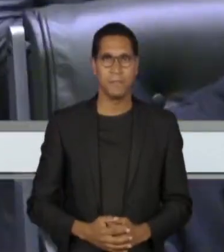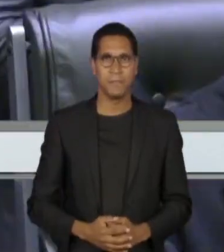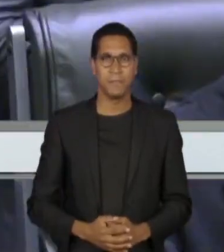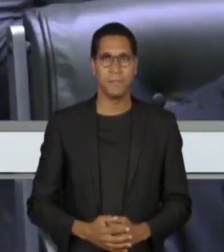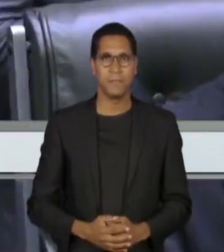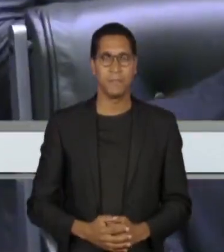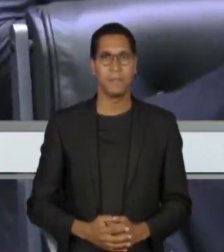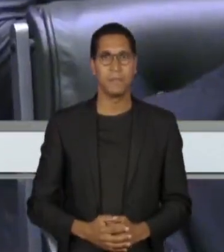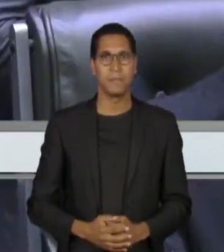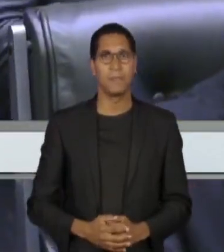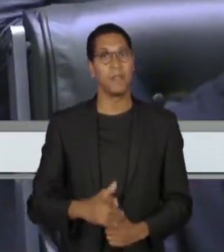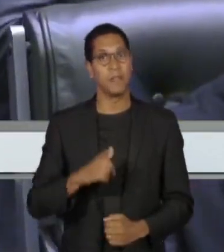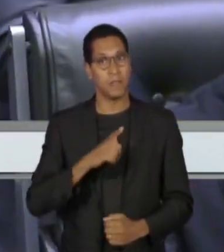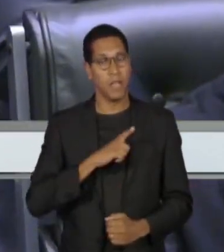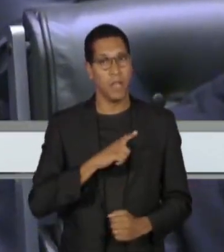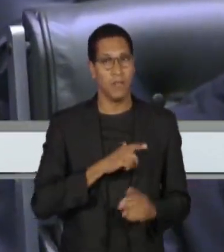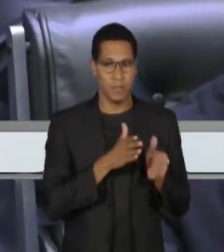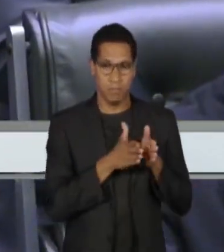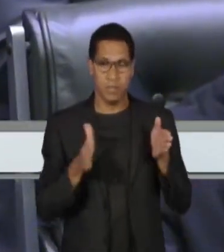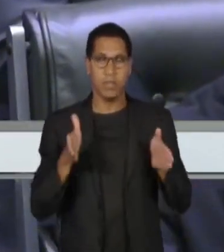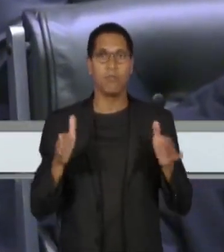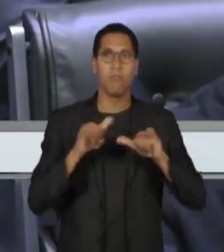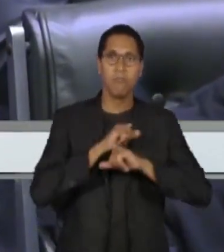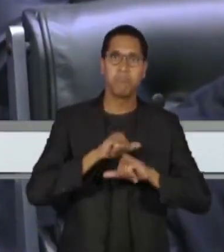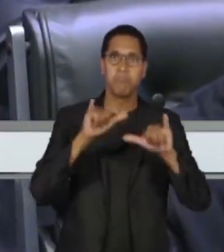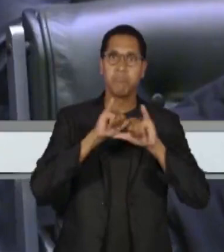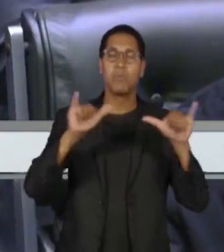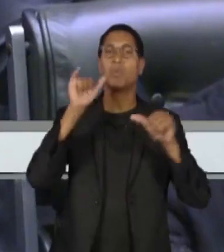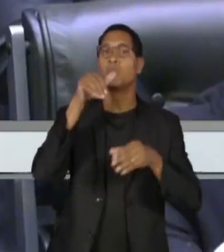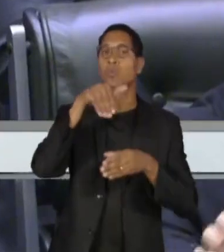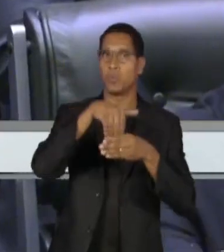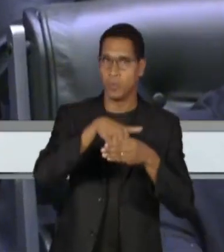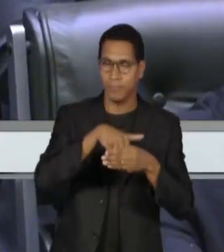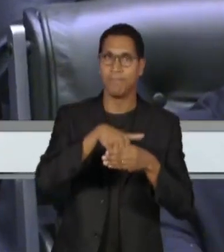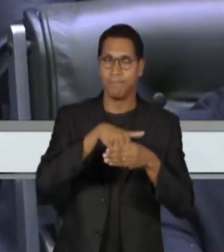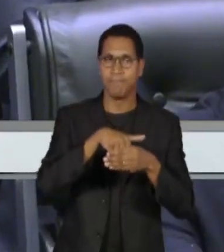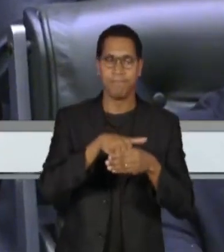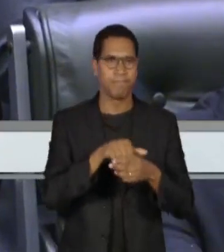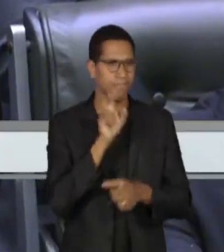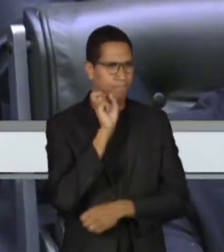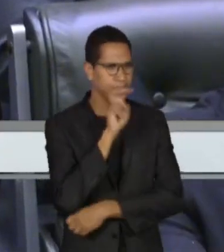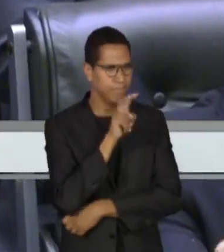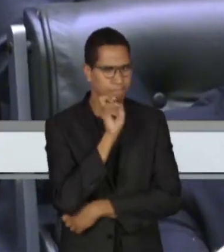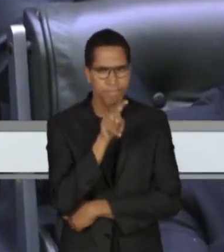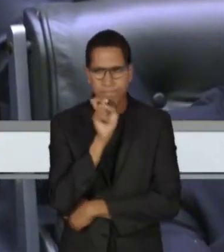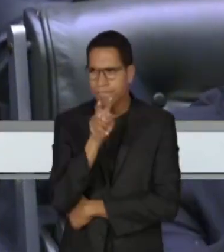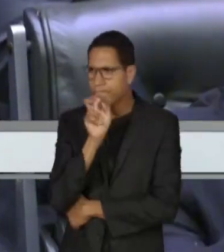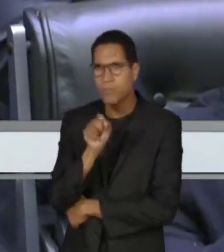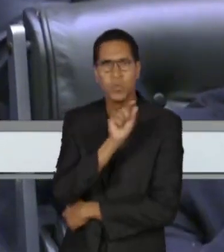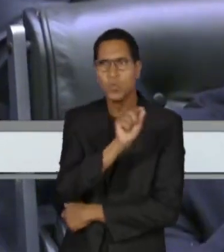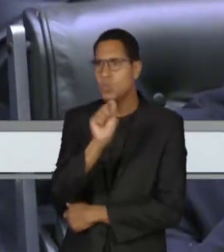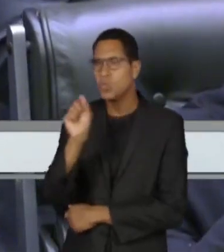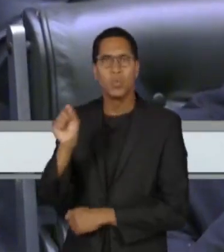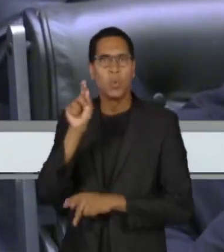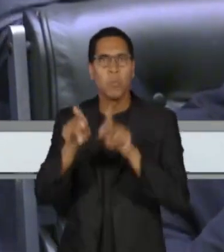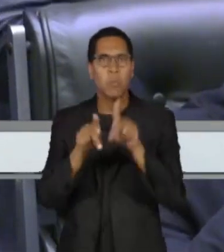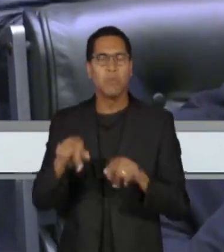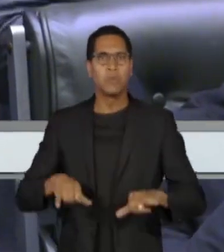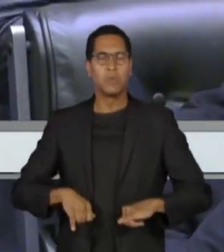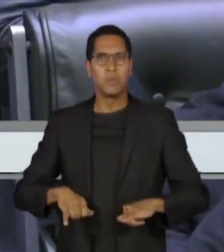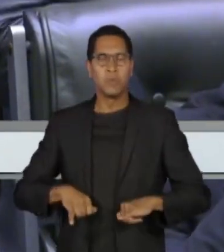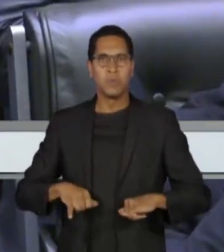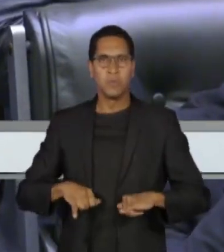Ao longo desta campanha eleitoral, vi a esperança brilhar nos olhos de um povo